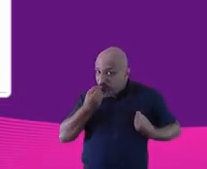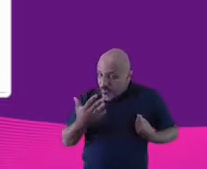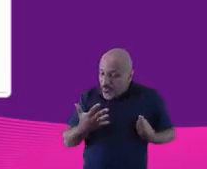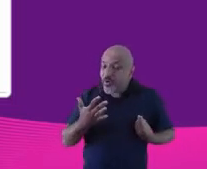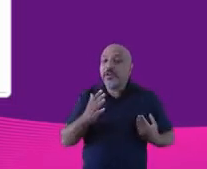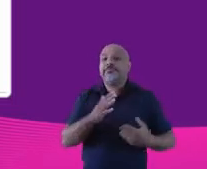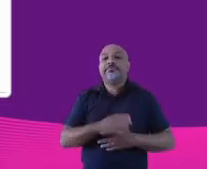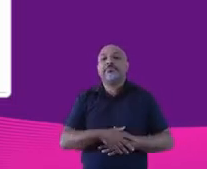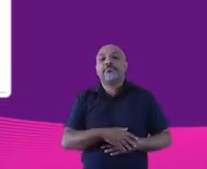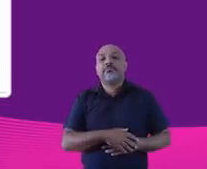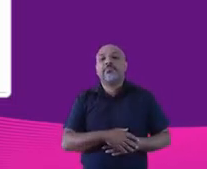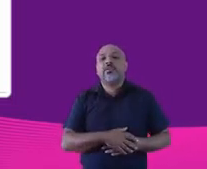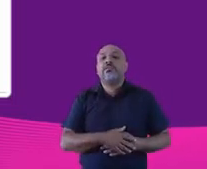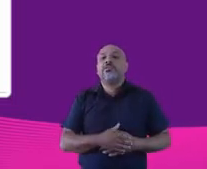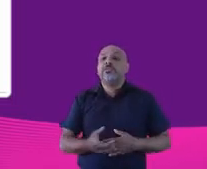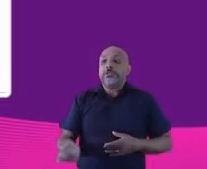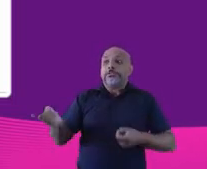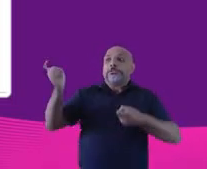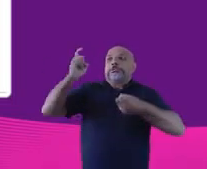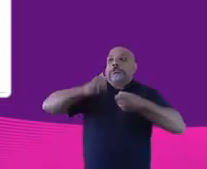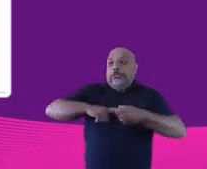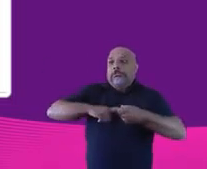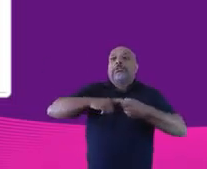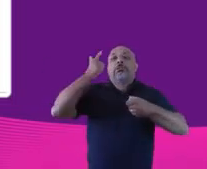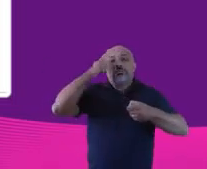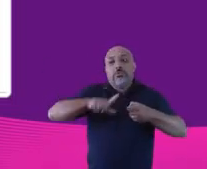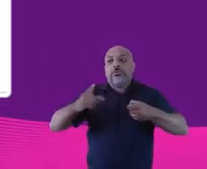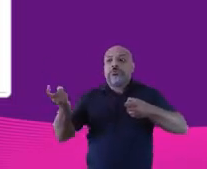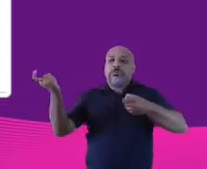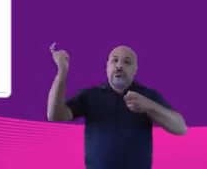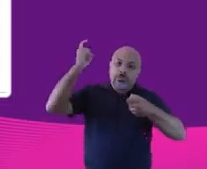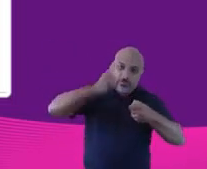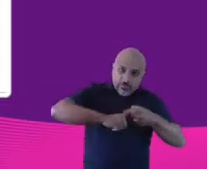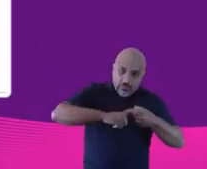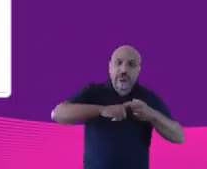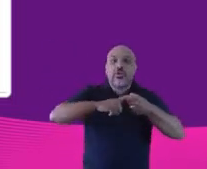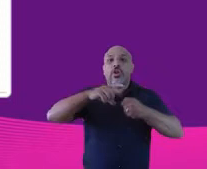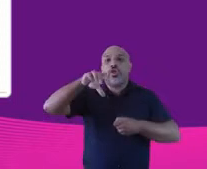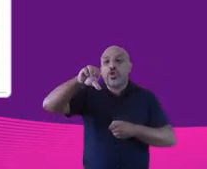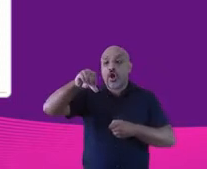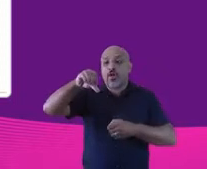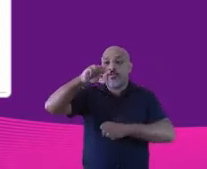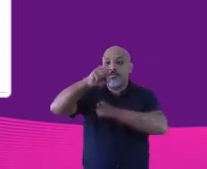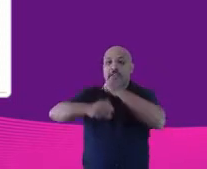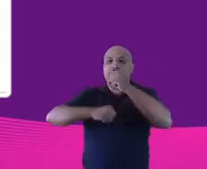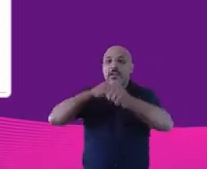que recaiu, teve uma recaída 9 anos depois